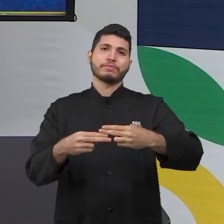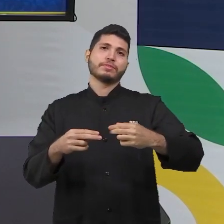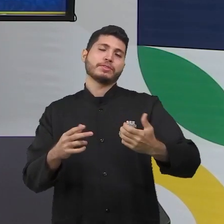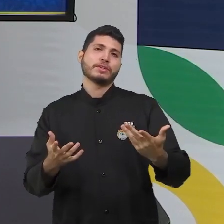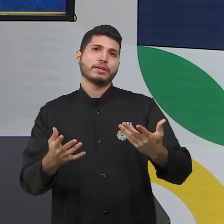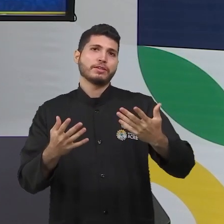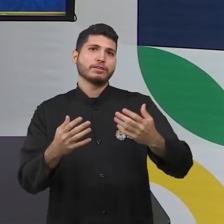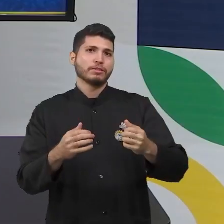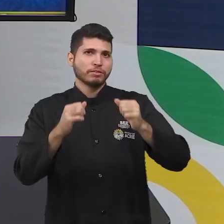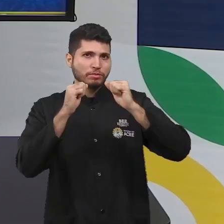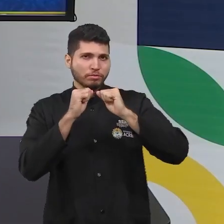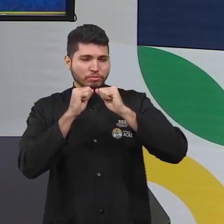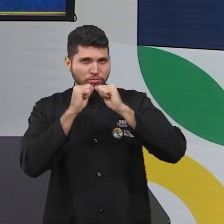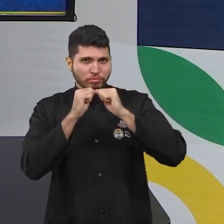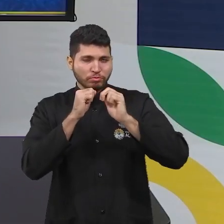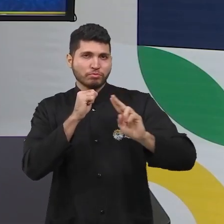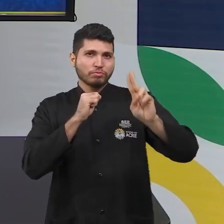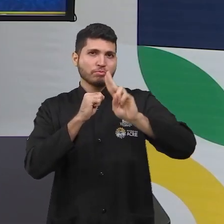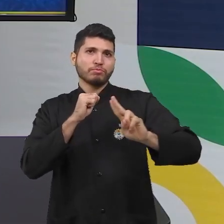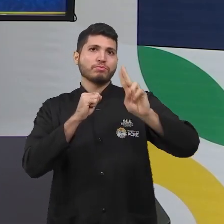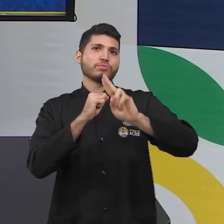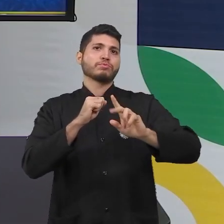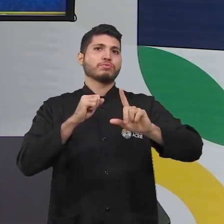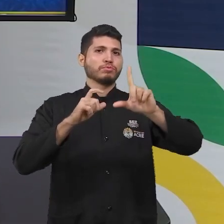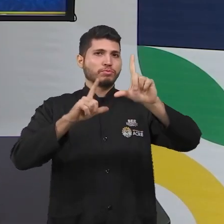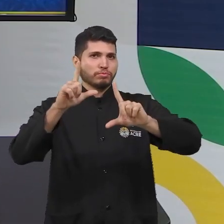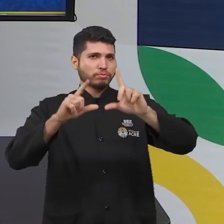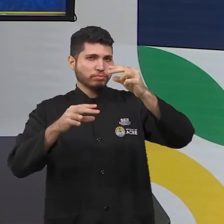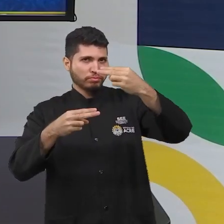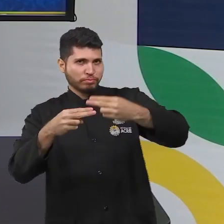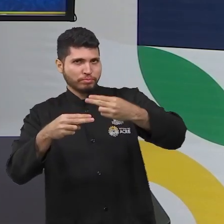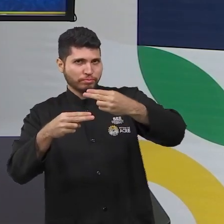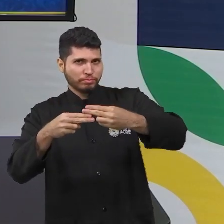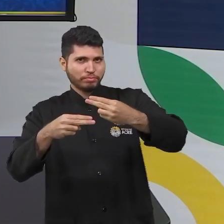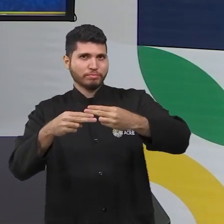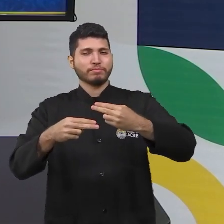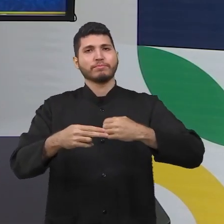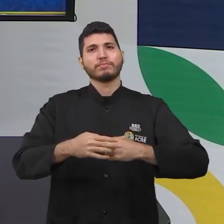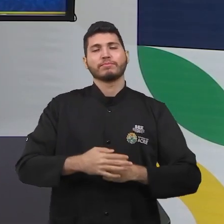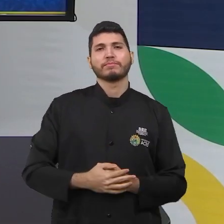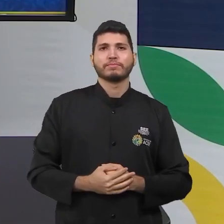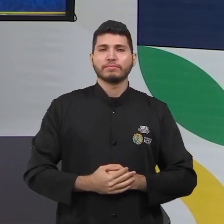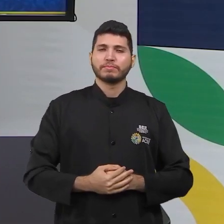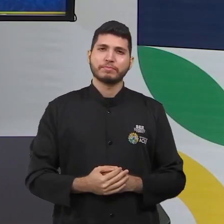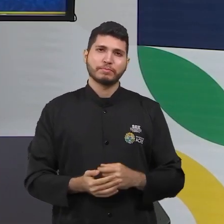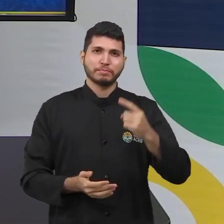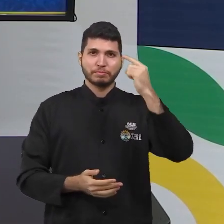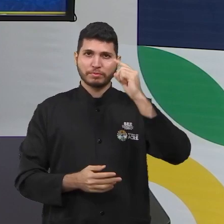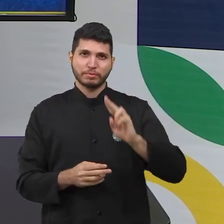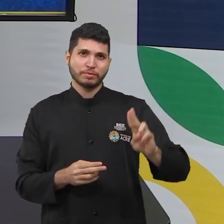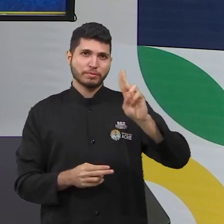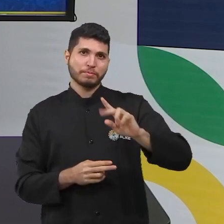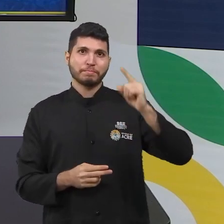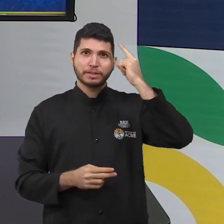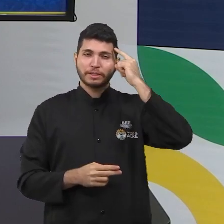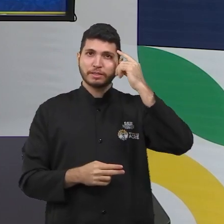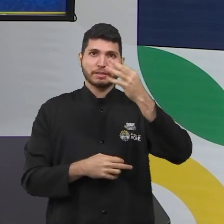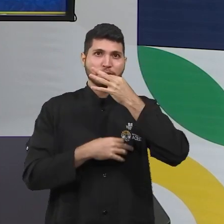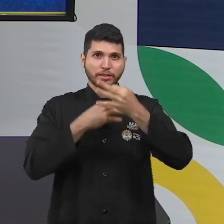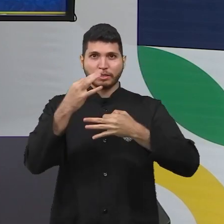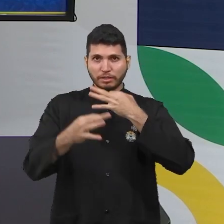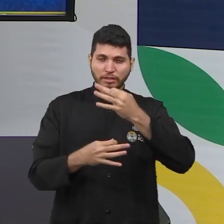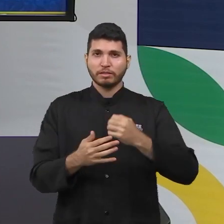também vai influenciar a sociedade, tanto nessa influência de pensamento crítico, como também nessa questão